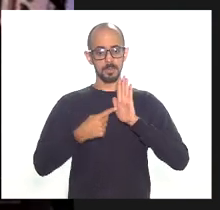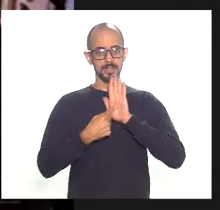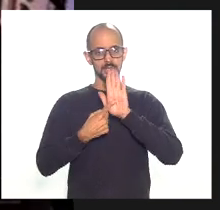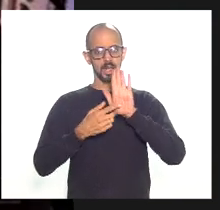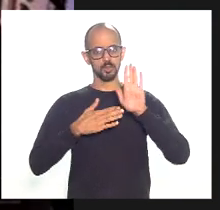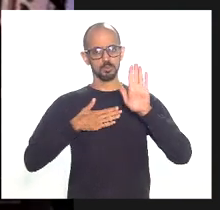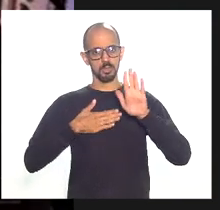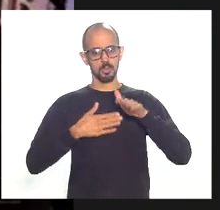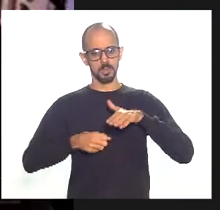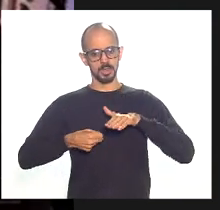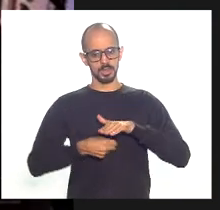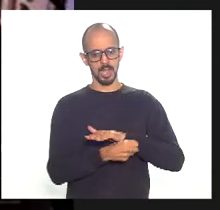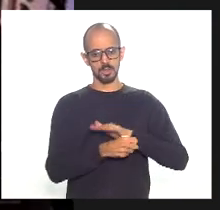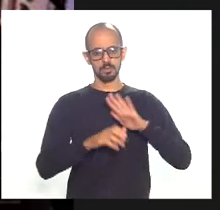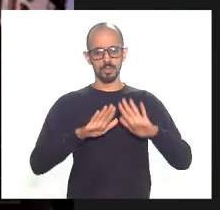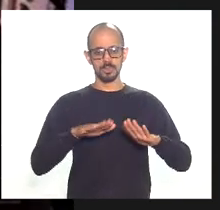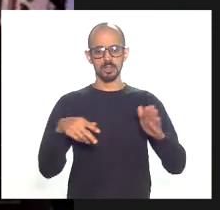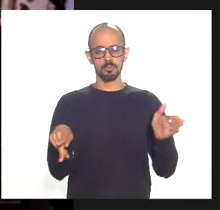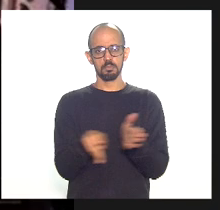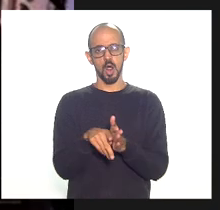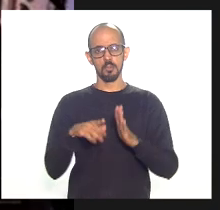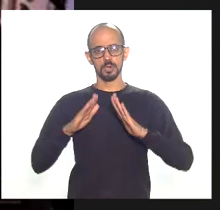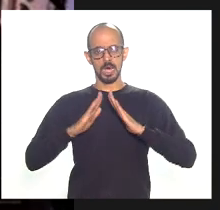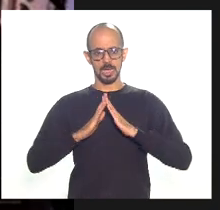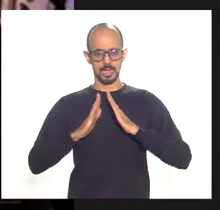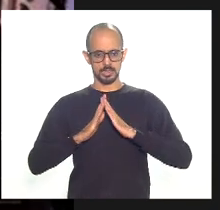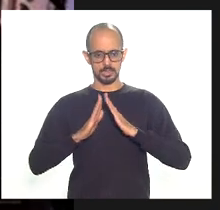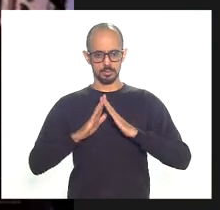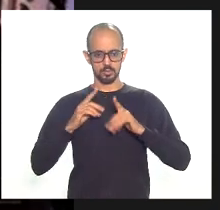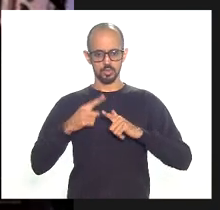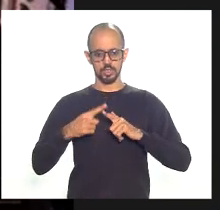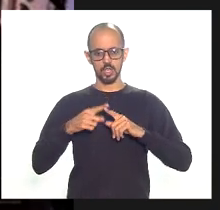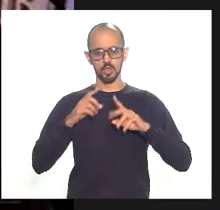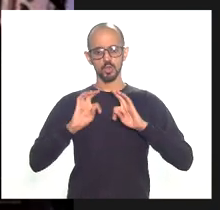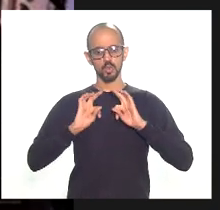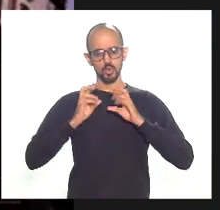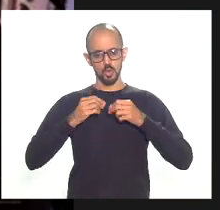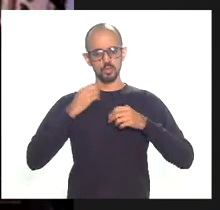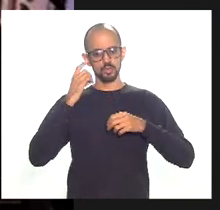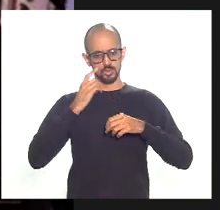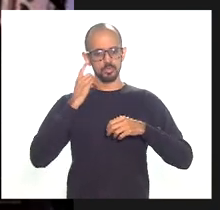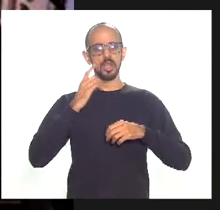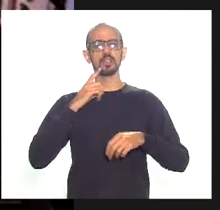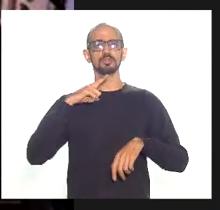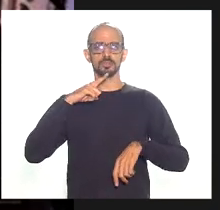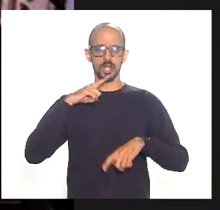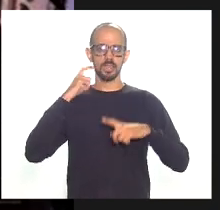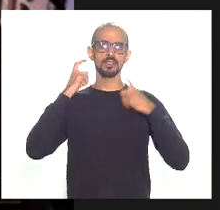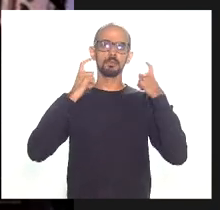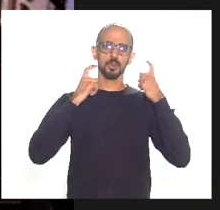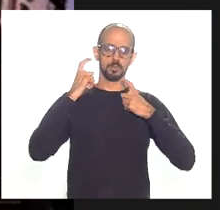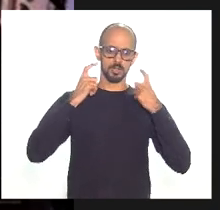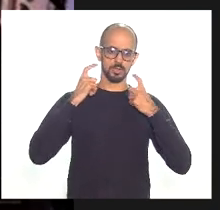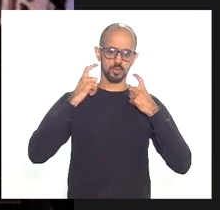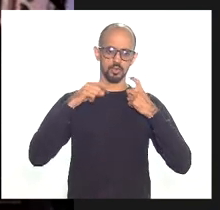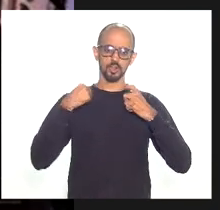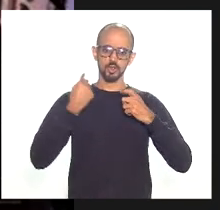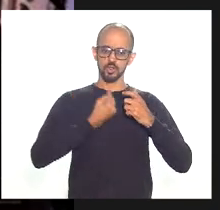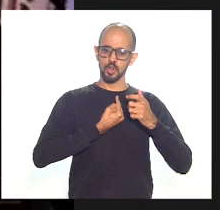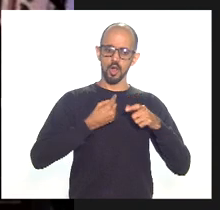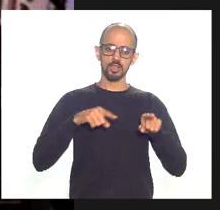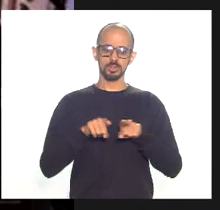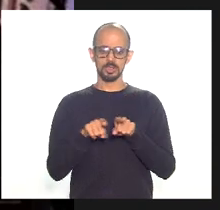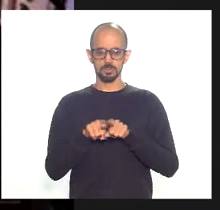da casa, porque eu tenho visto que todos os deputados têm se preocupado com a pauta da infância. Nós fazemos parte também do